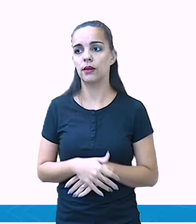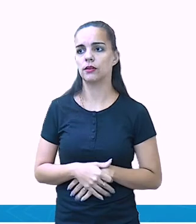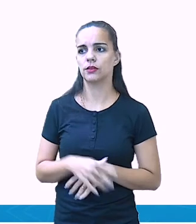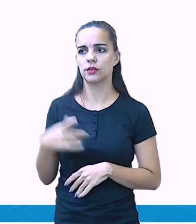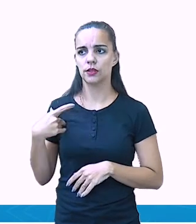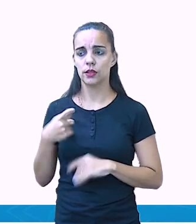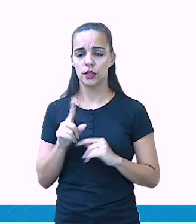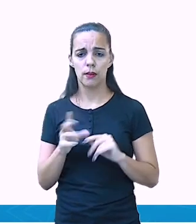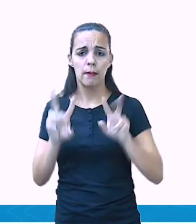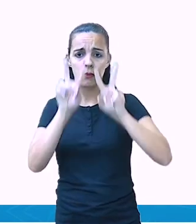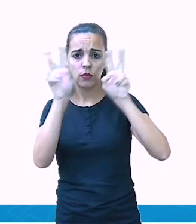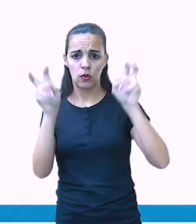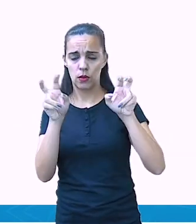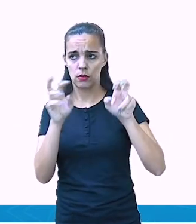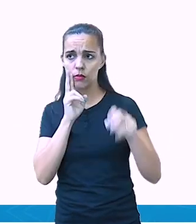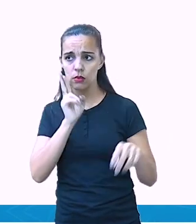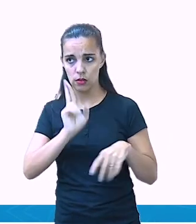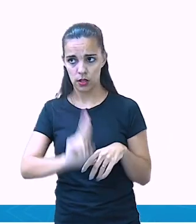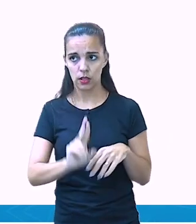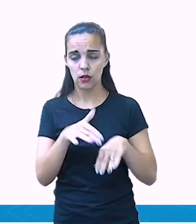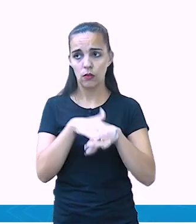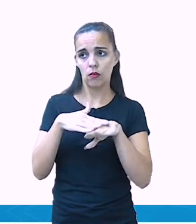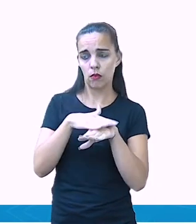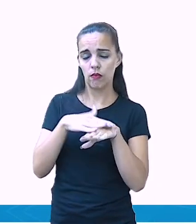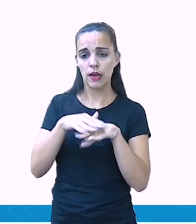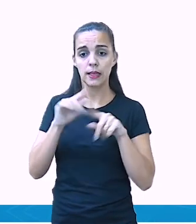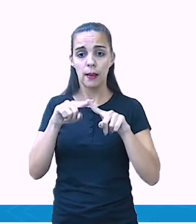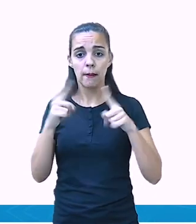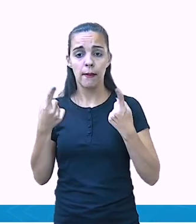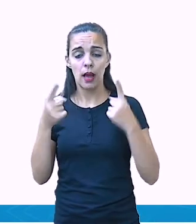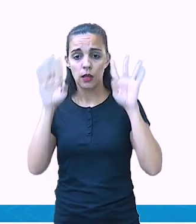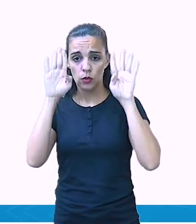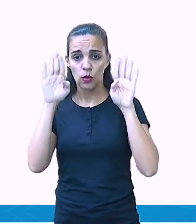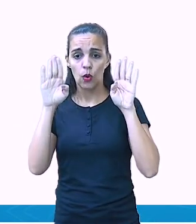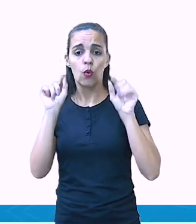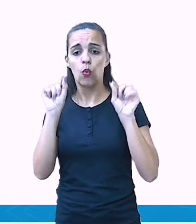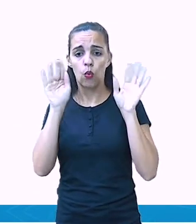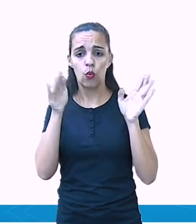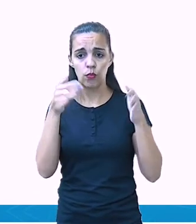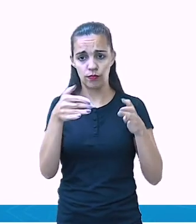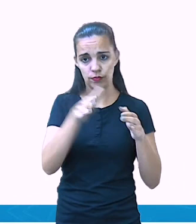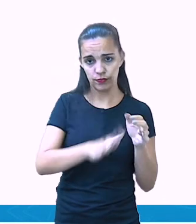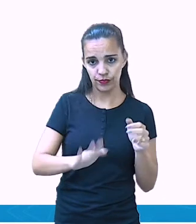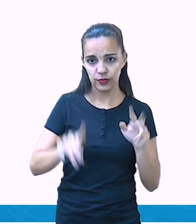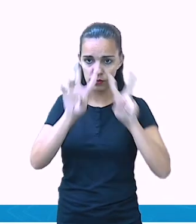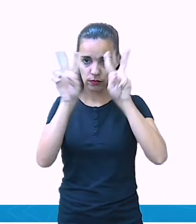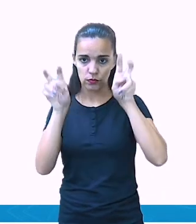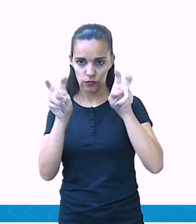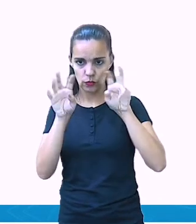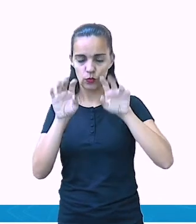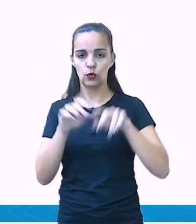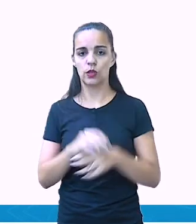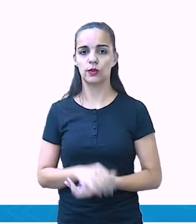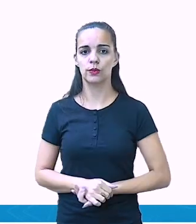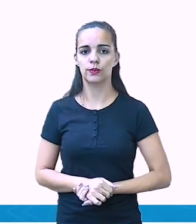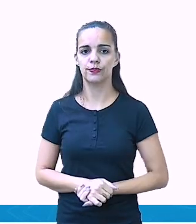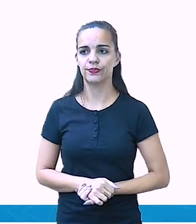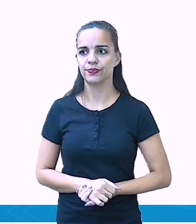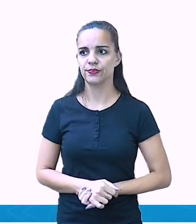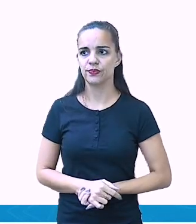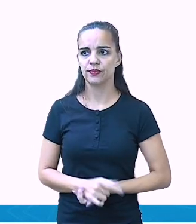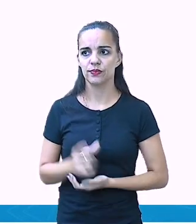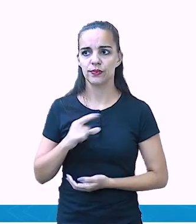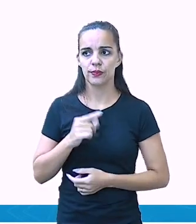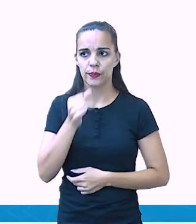aí no assunto, no personagem principal, que foi a criança. E um dos pioneiros